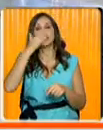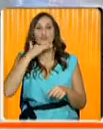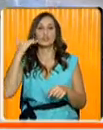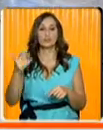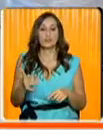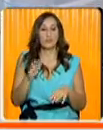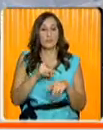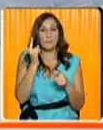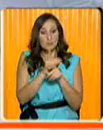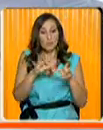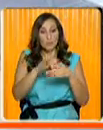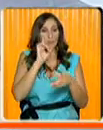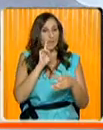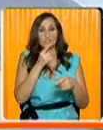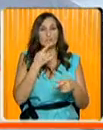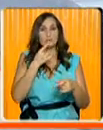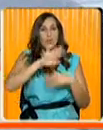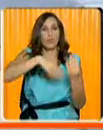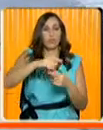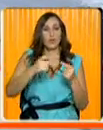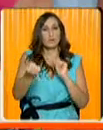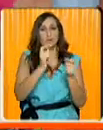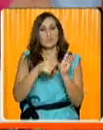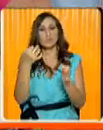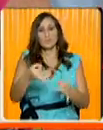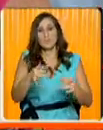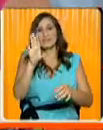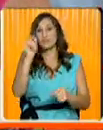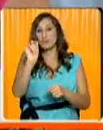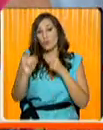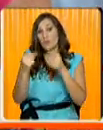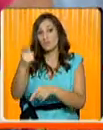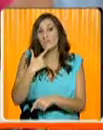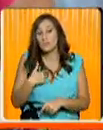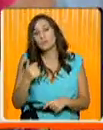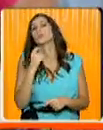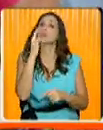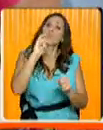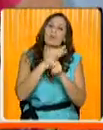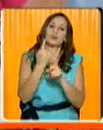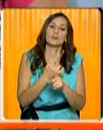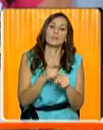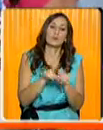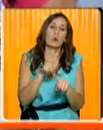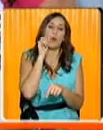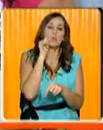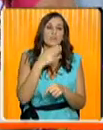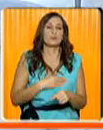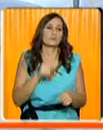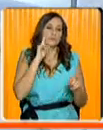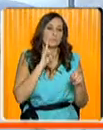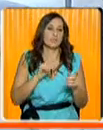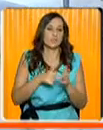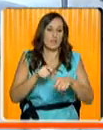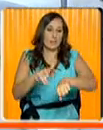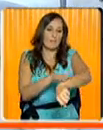muitas mulheres, nem as mulheres se entendem. Não, mas isso é normal. As mulheres se entendem. E vai montar daqui a 10 minutos. É outra coisa. Oh, Cristina, é como há homens que gostam das mulheres